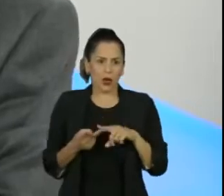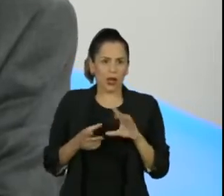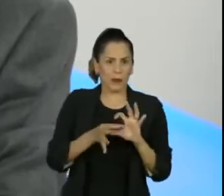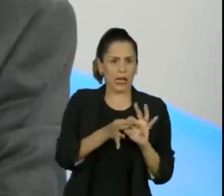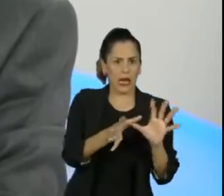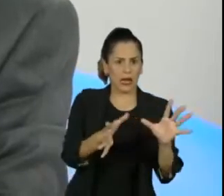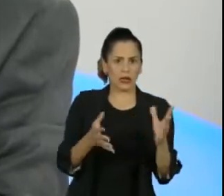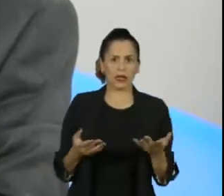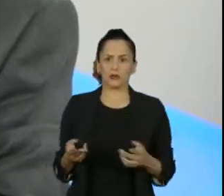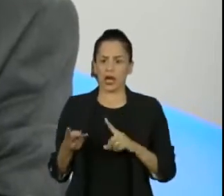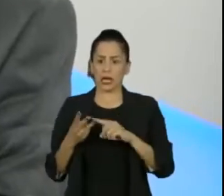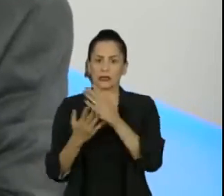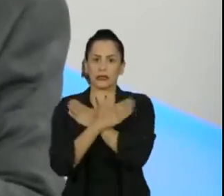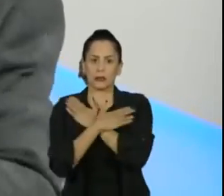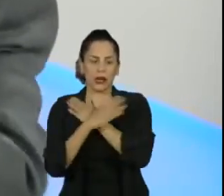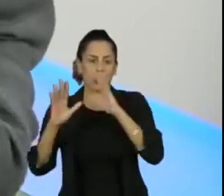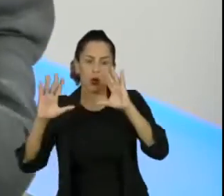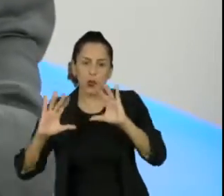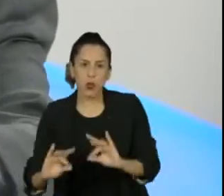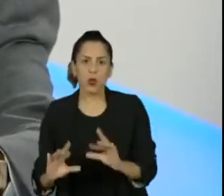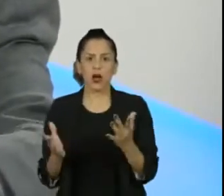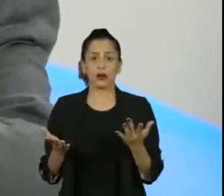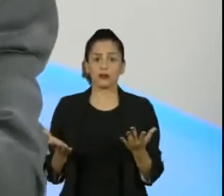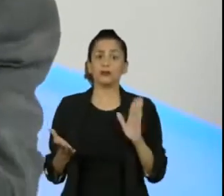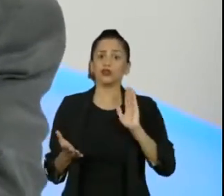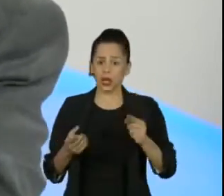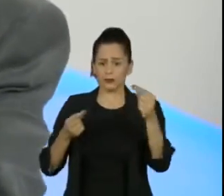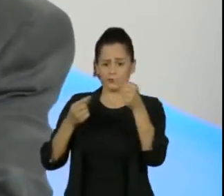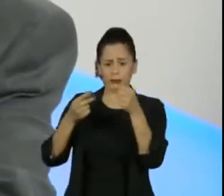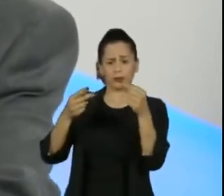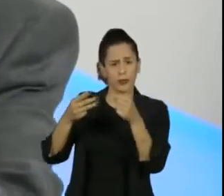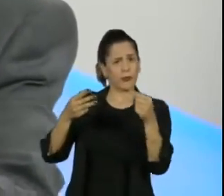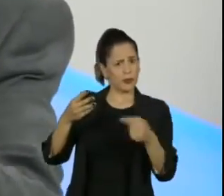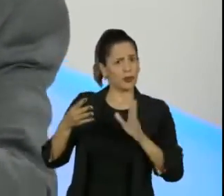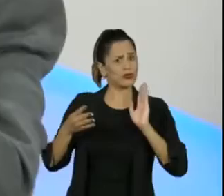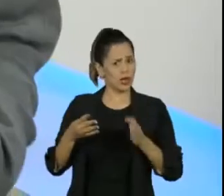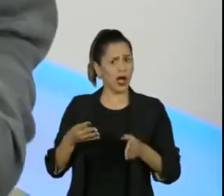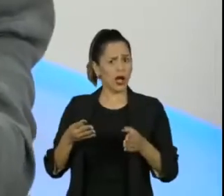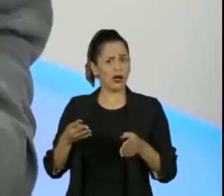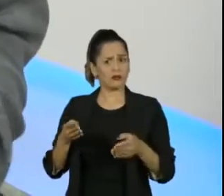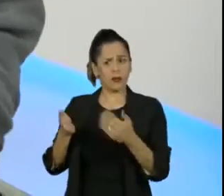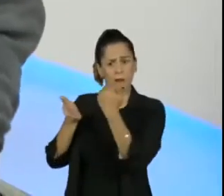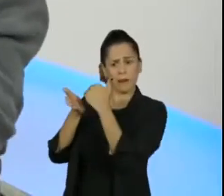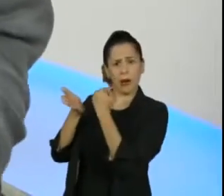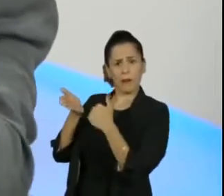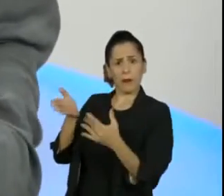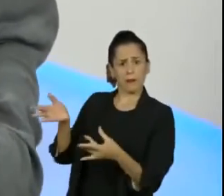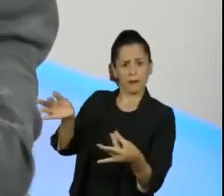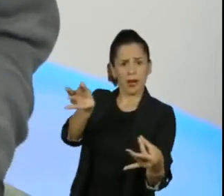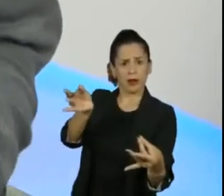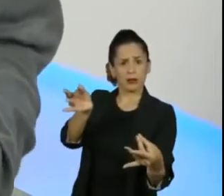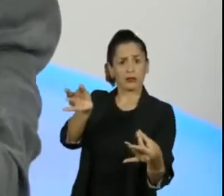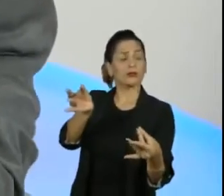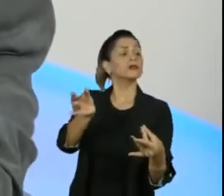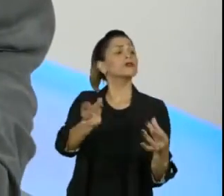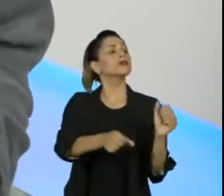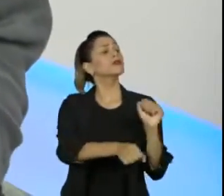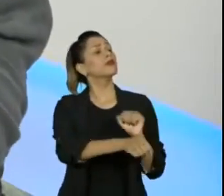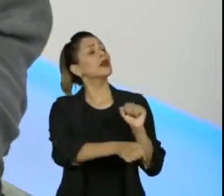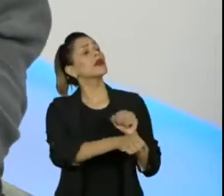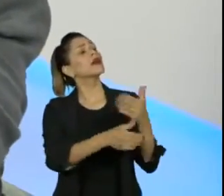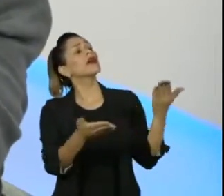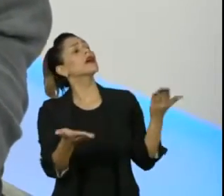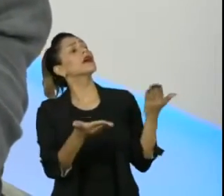o desemprego, isso tudo foi colocado, a corrupção, e nós estamos esperando ele entregar. Se o presidente da